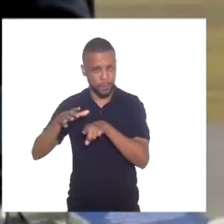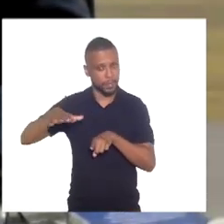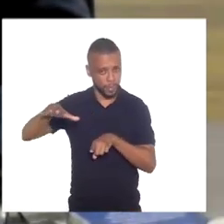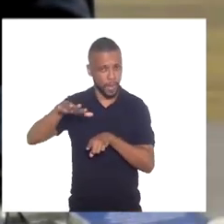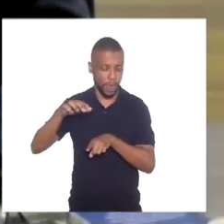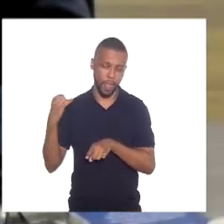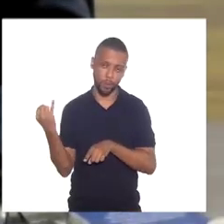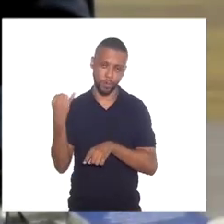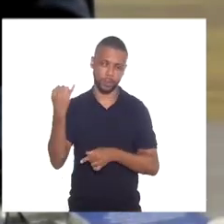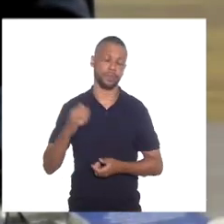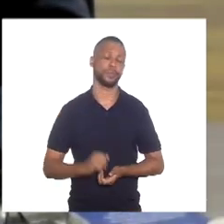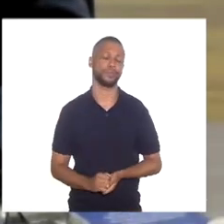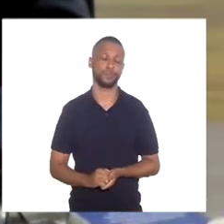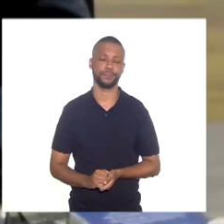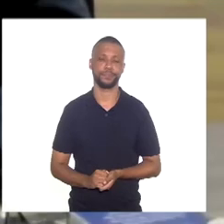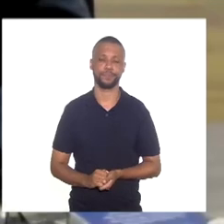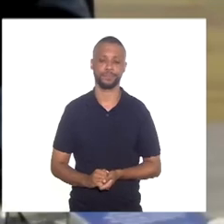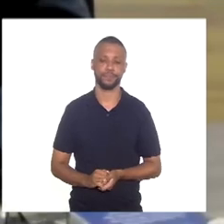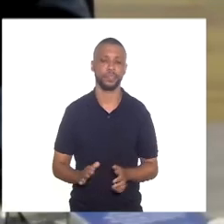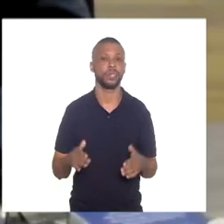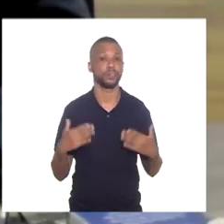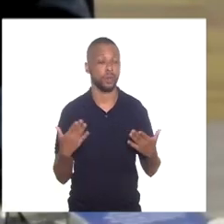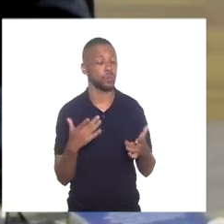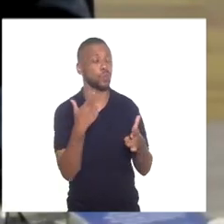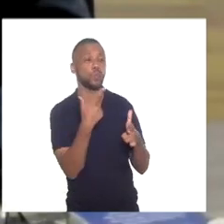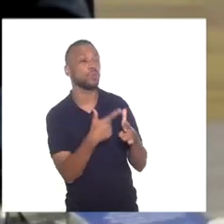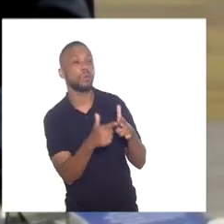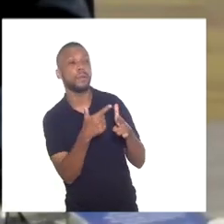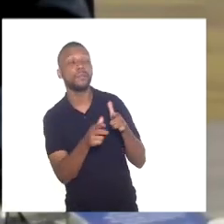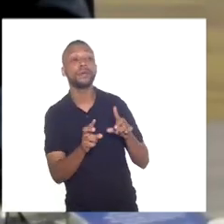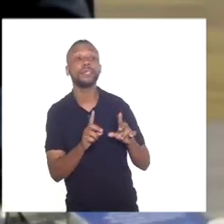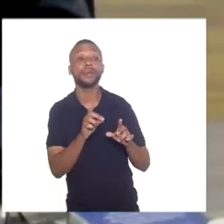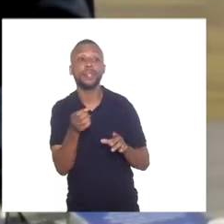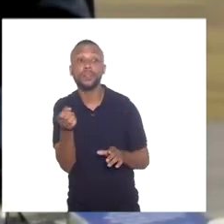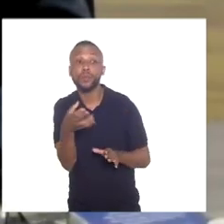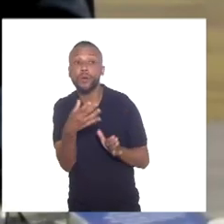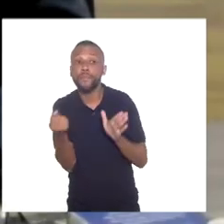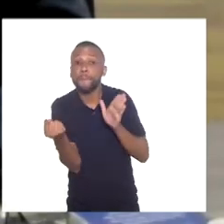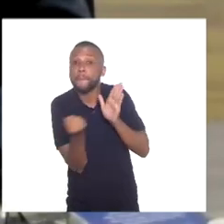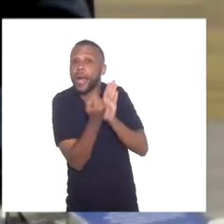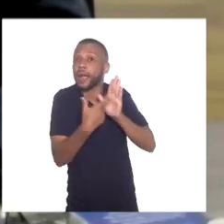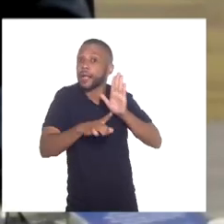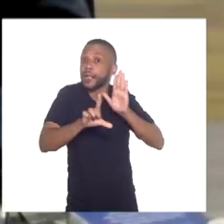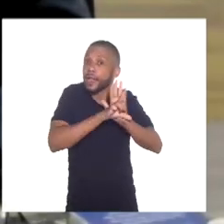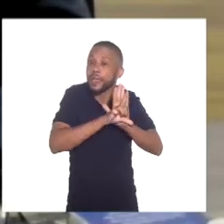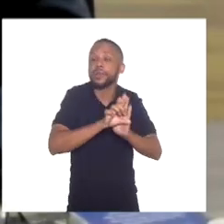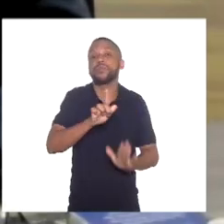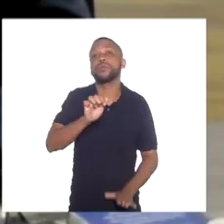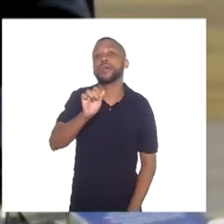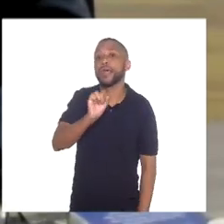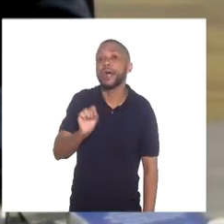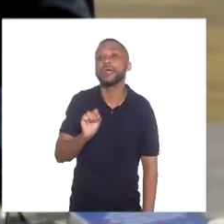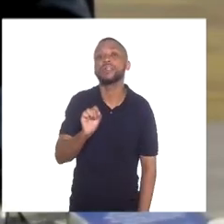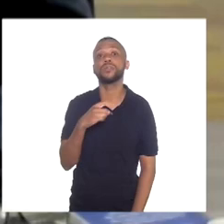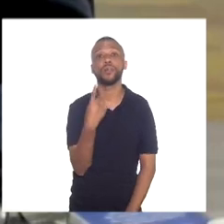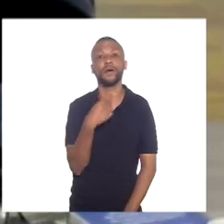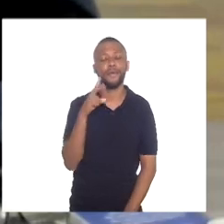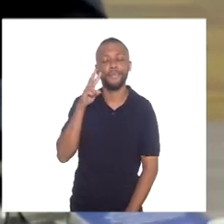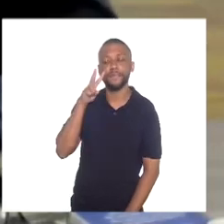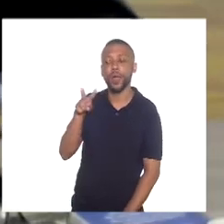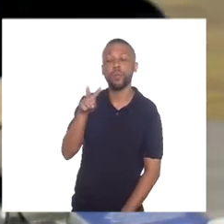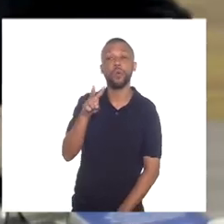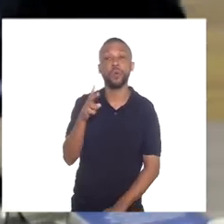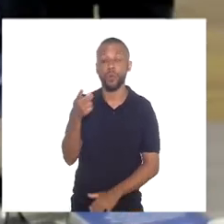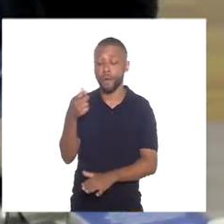Qual é o nosso problema? Essa questão desse novo marco do gás, o que a gente vê, Magda, é o monopólio da Petrobras